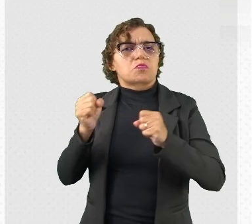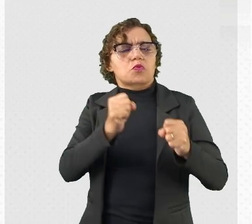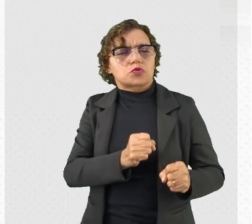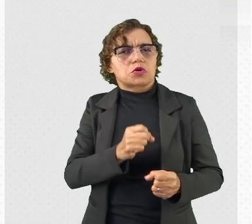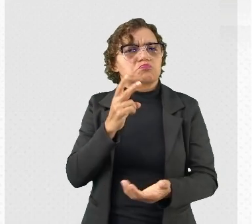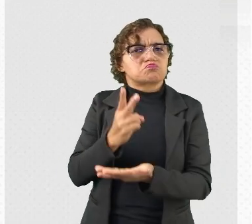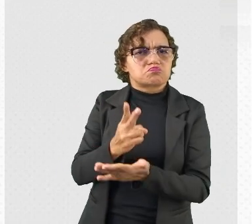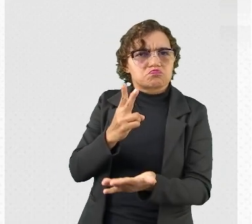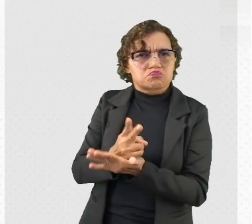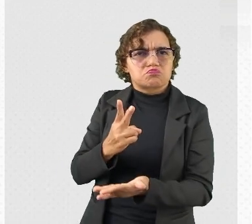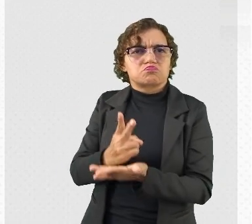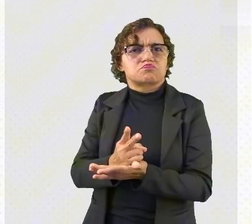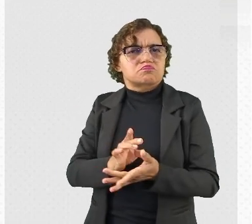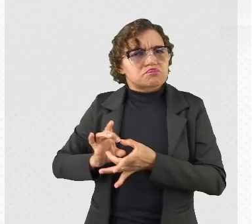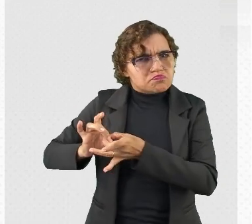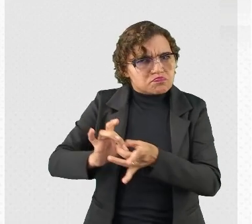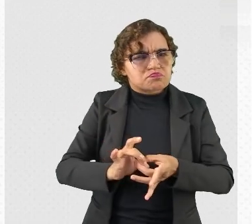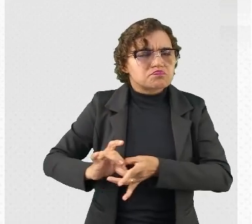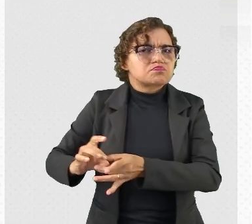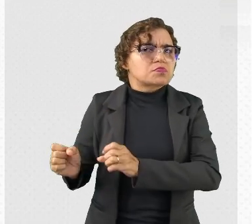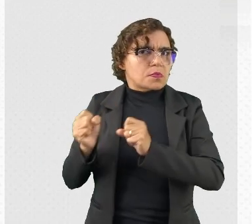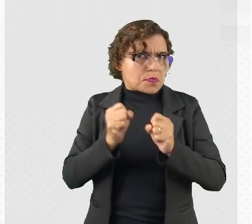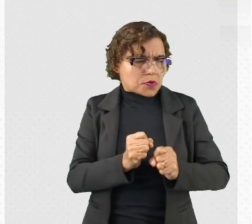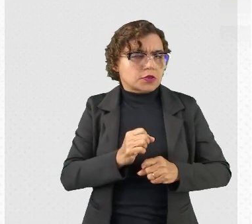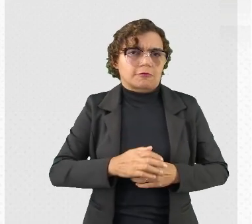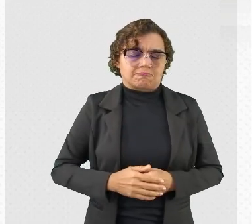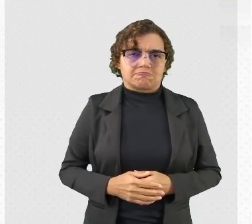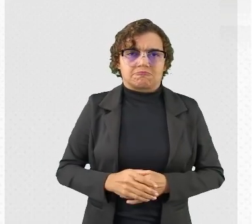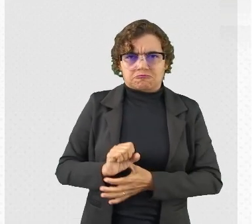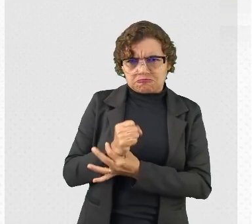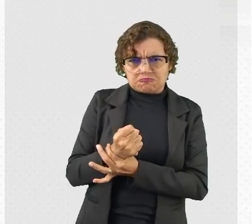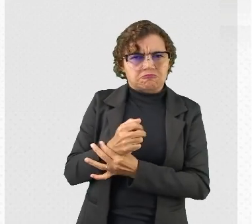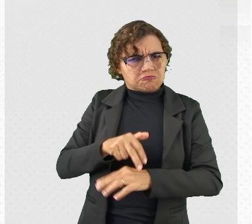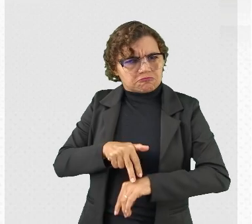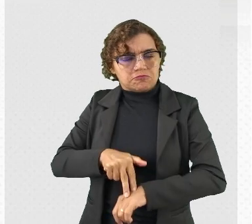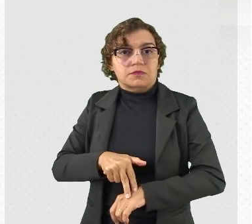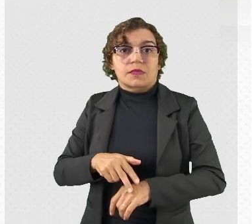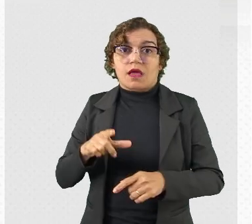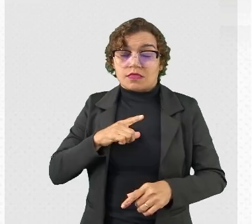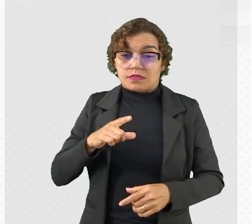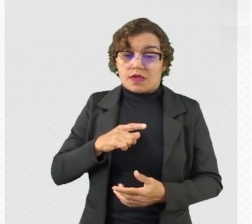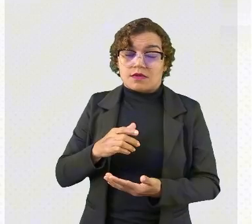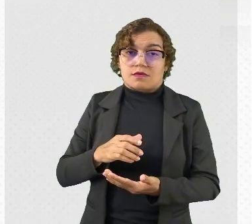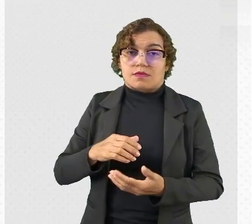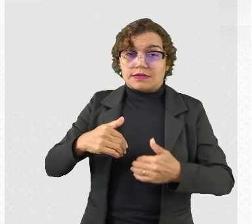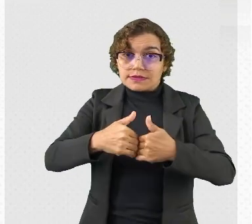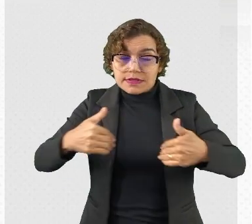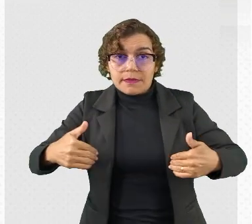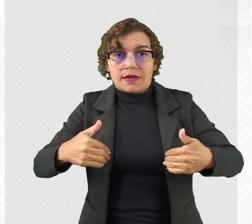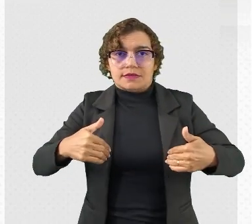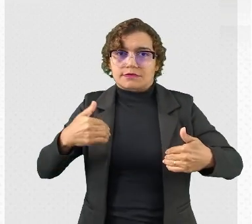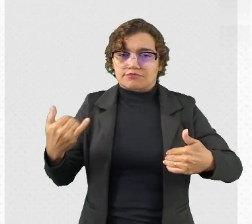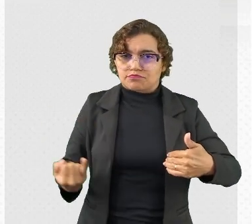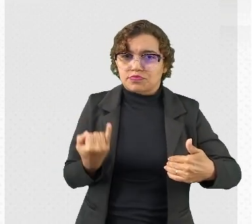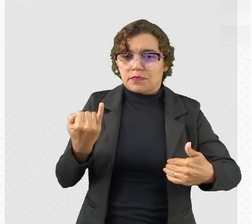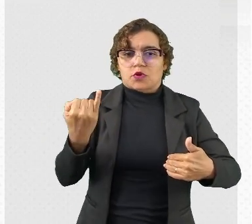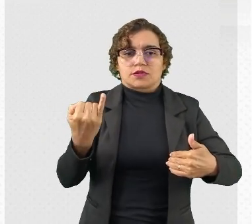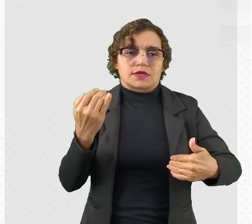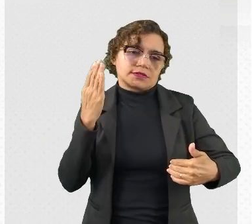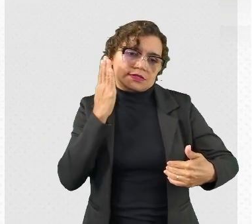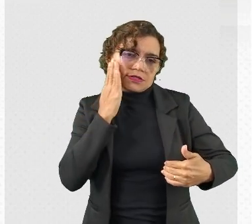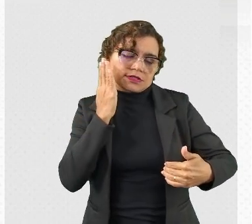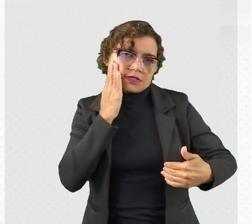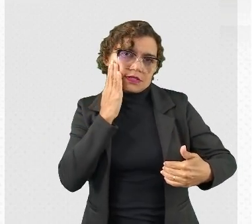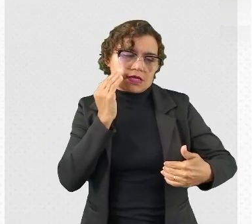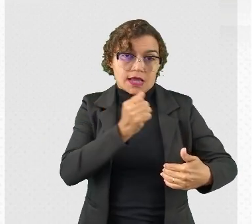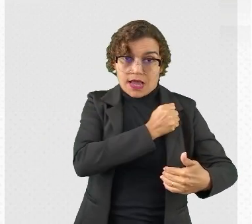e consolidar esse poder. E aí existe uma separação aqui fundamental para a gente entender a concepção de